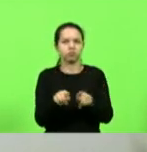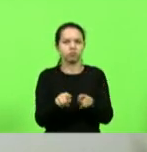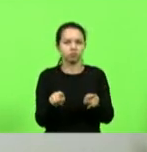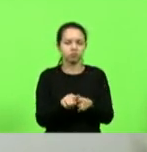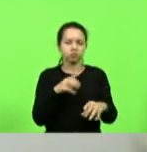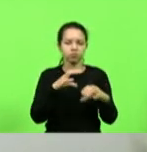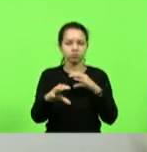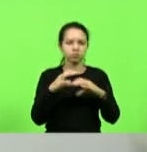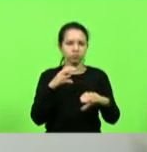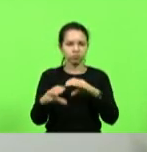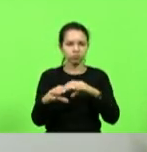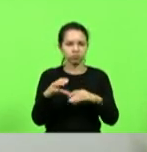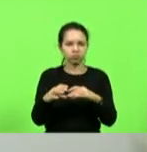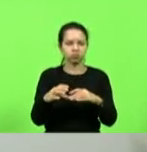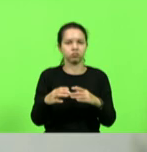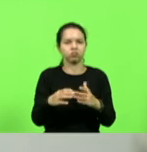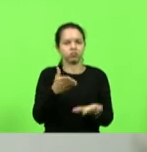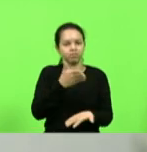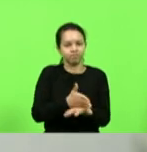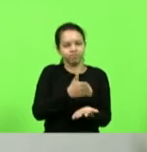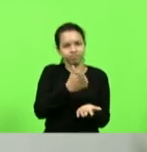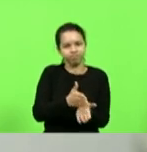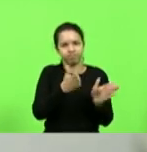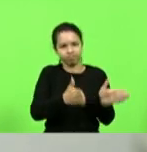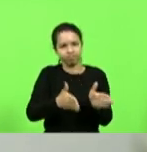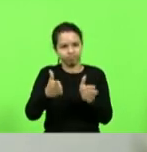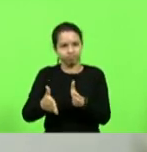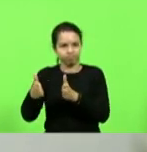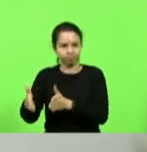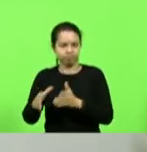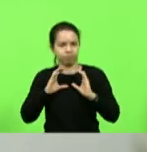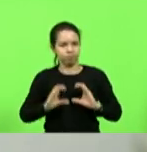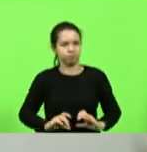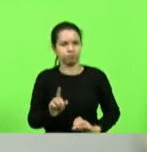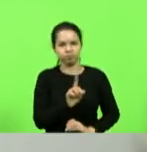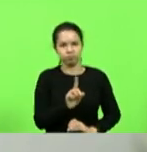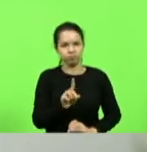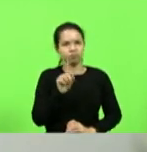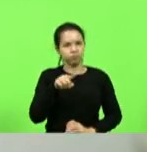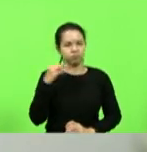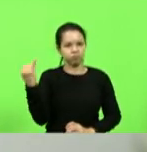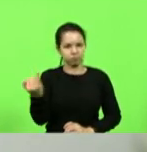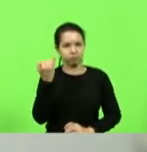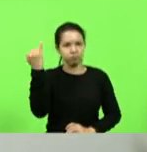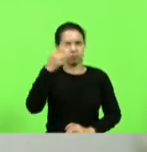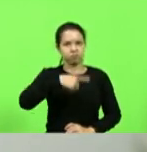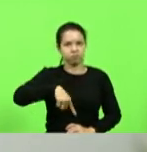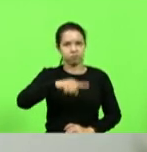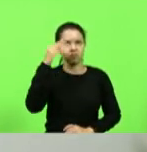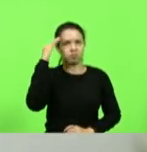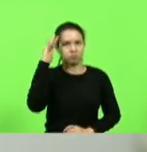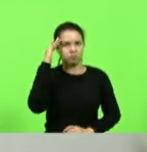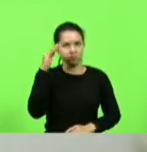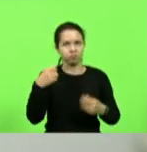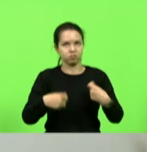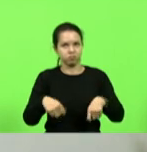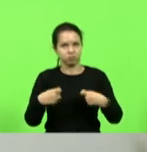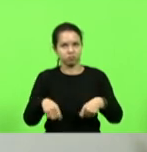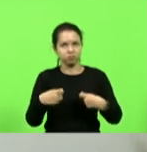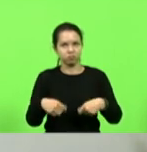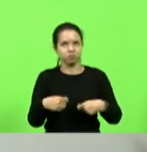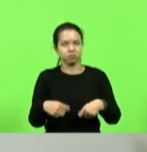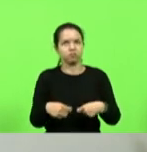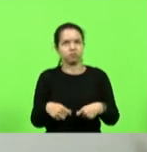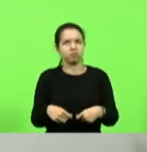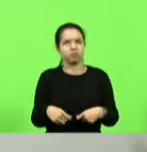da padronização do comportamento. Isso é fundamental que a gente compreenda para dar